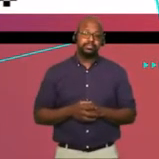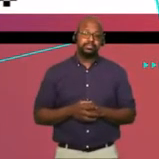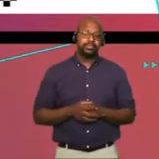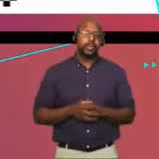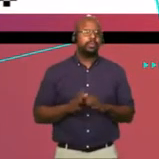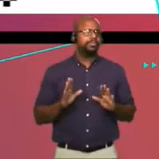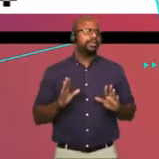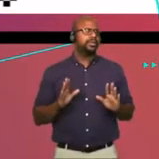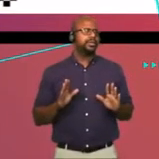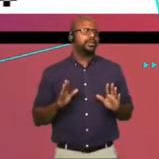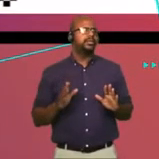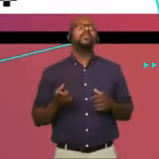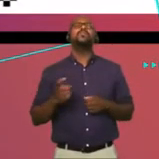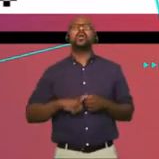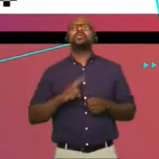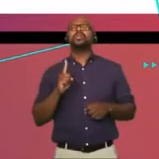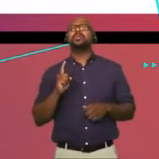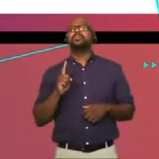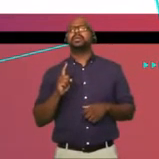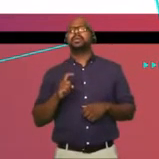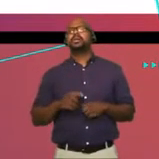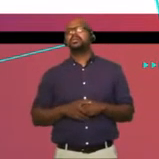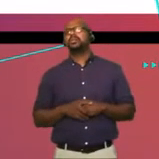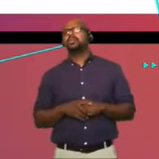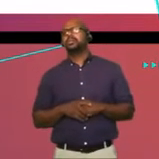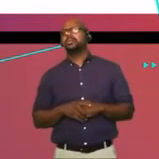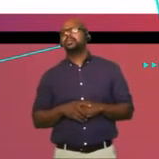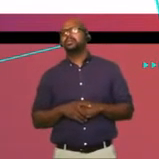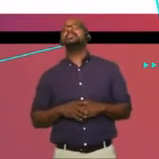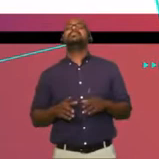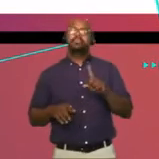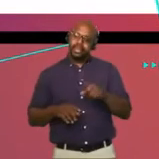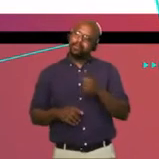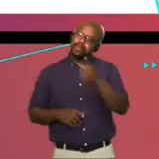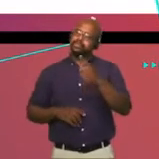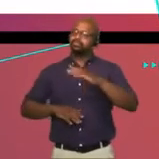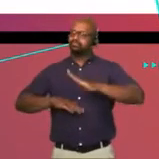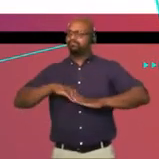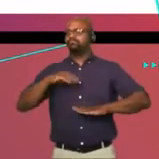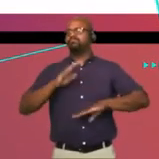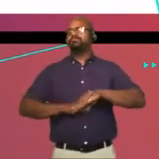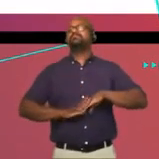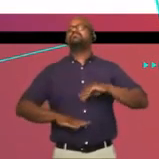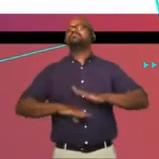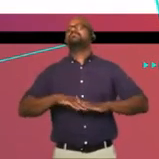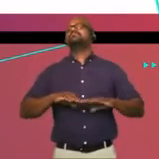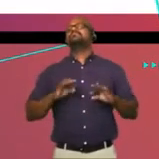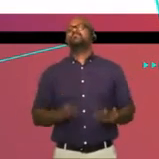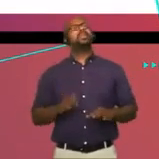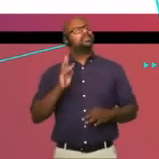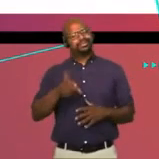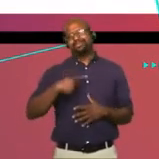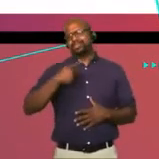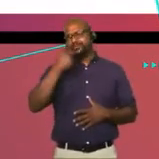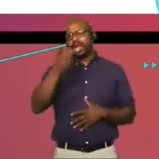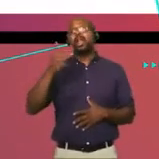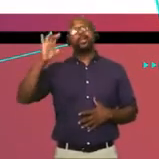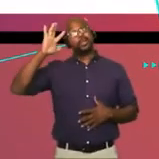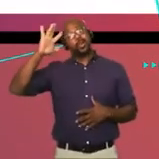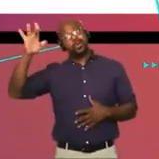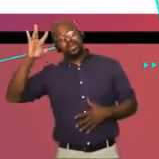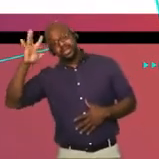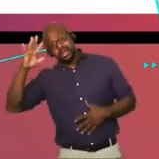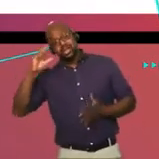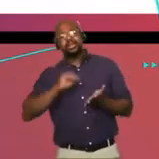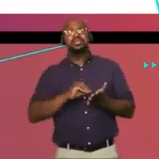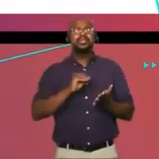O opa volta uma e é você botar na prática é que eu sempre fala teoria sem prática